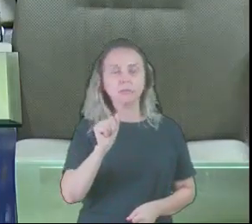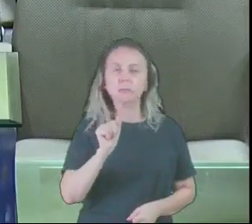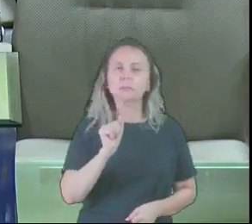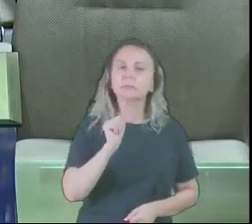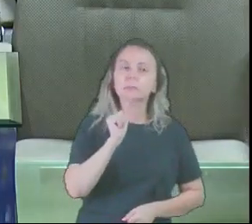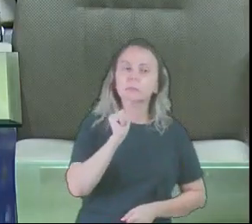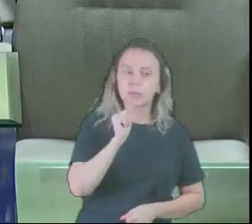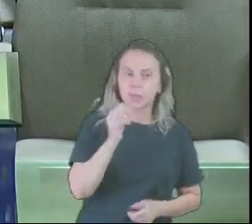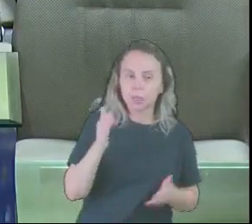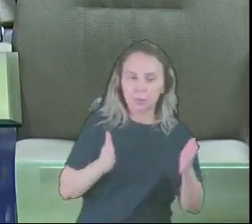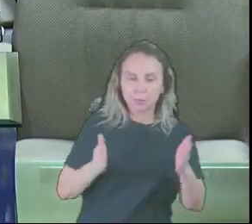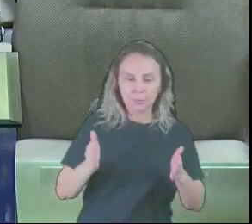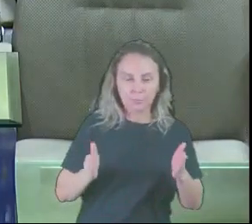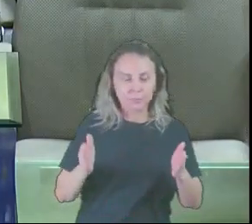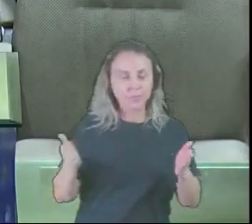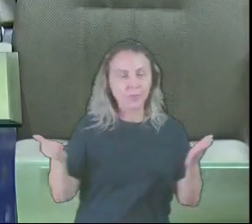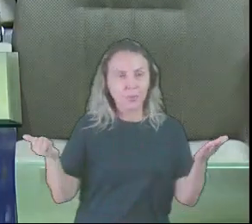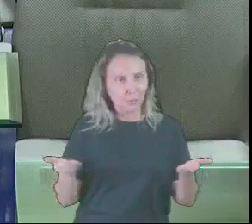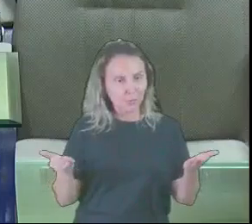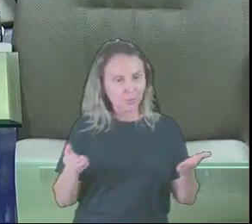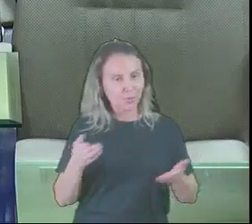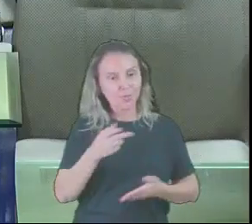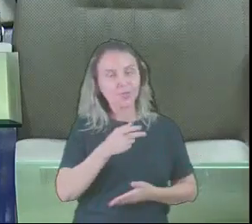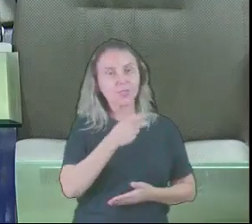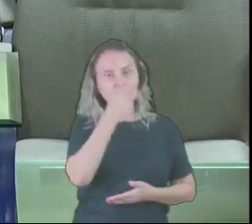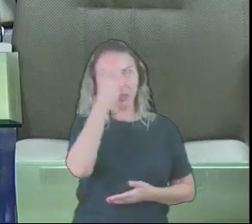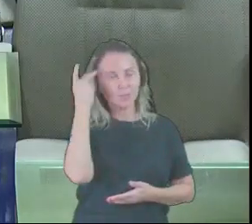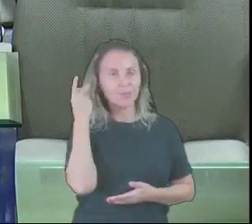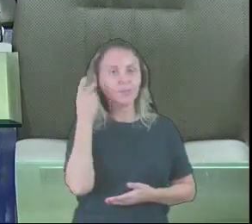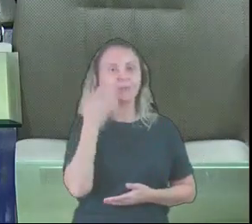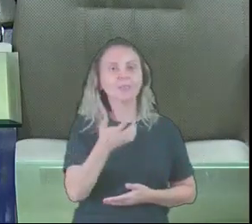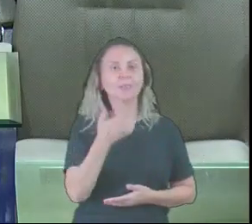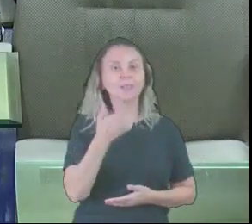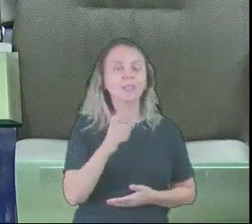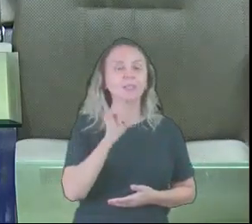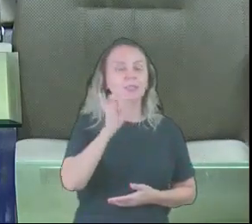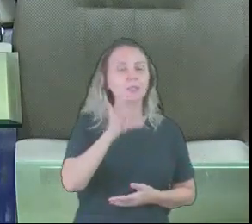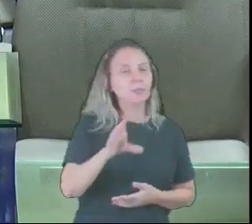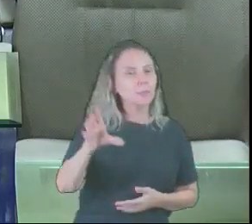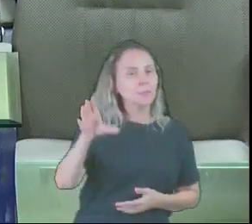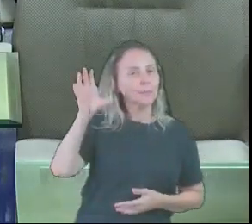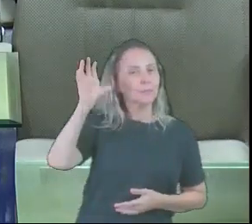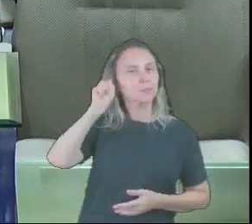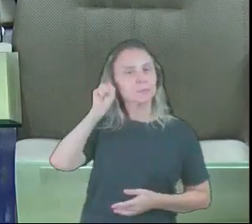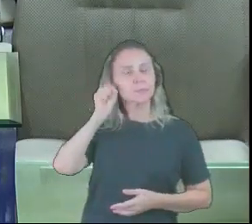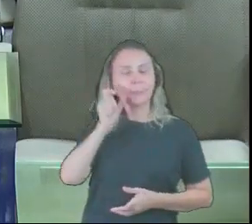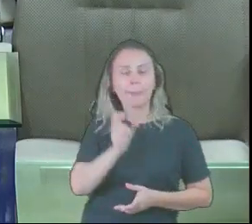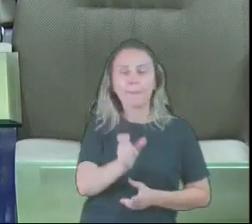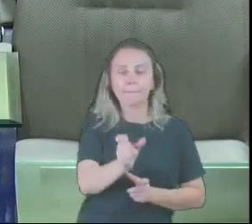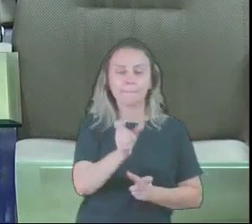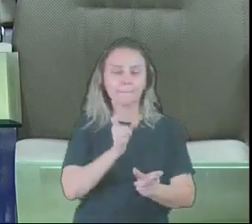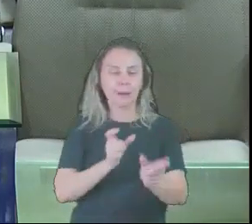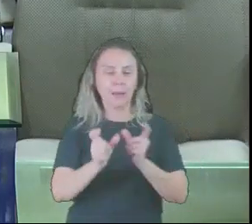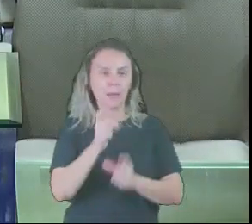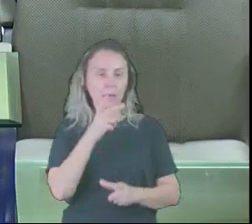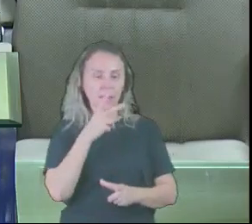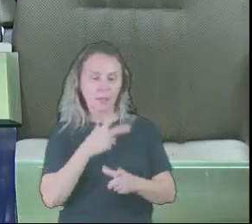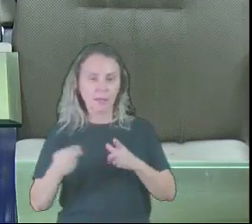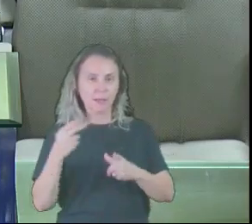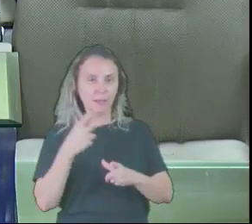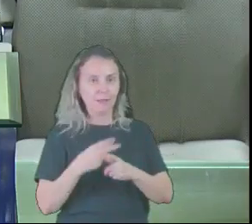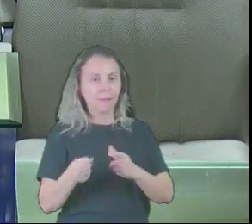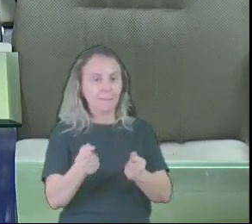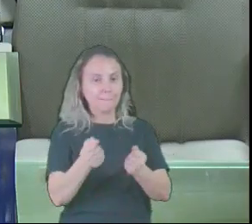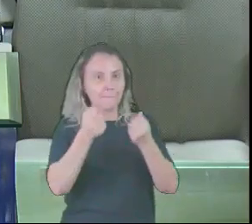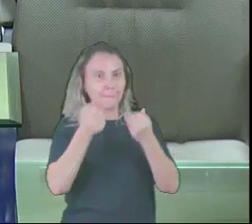uma palavra disso aqui que é que Deus abra as portas mas muitas portas estão fechadas Por que muita gente não respeita